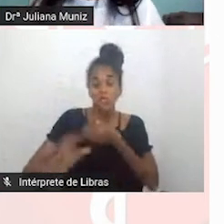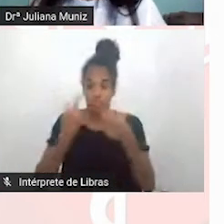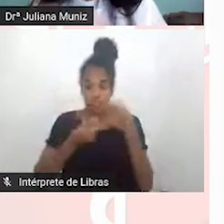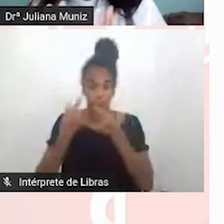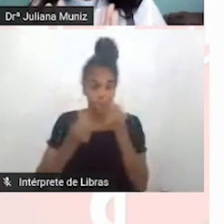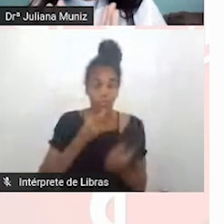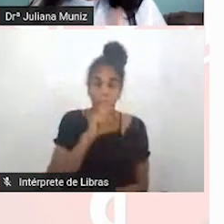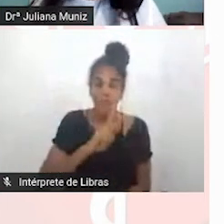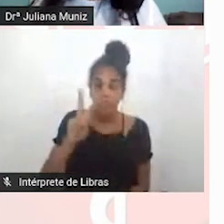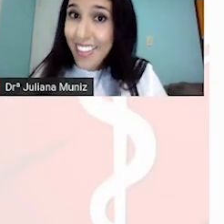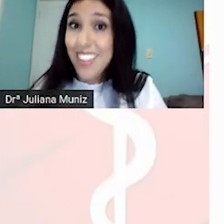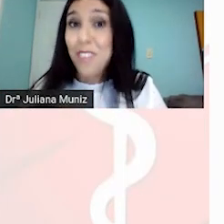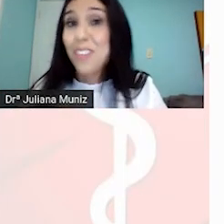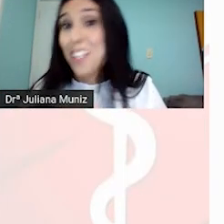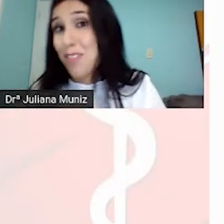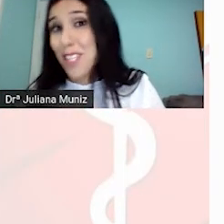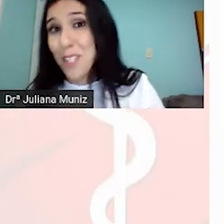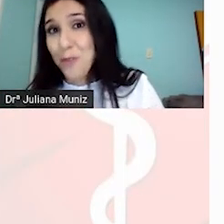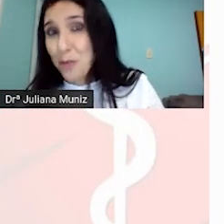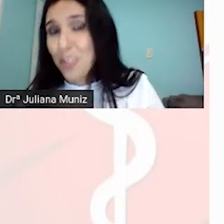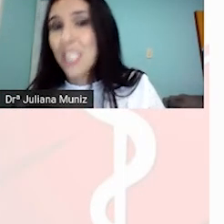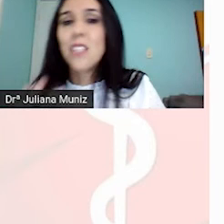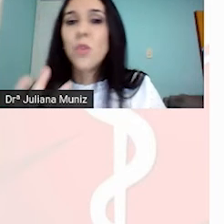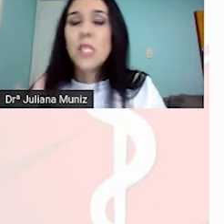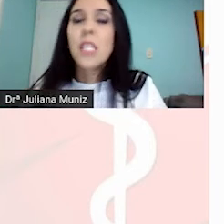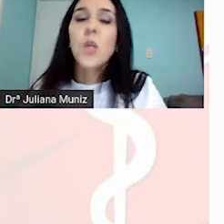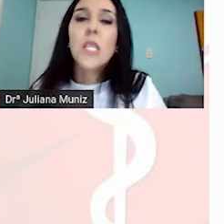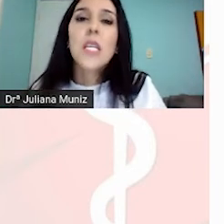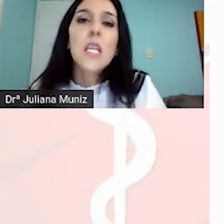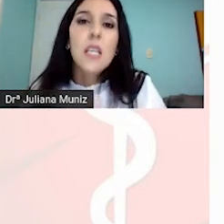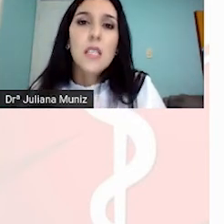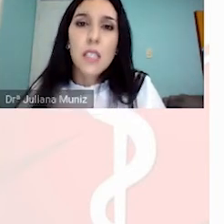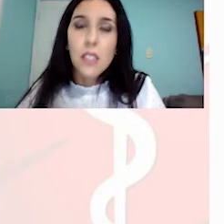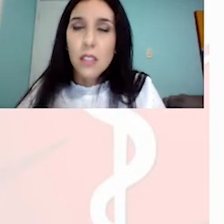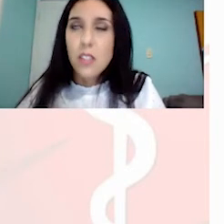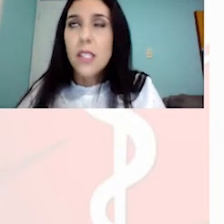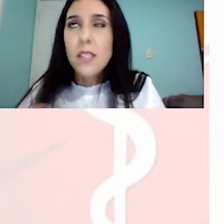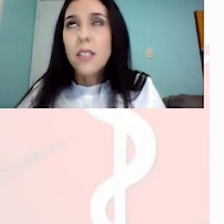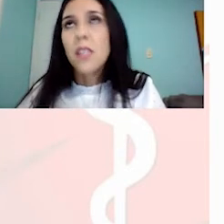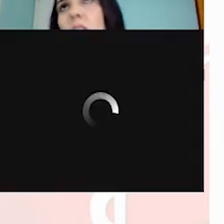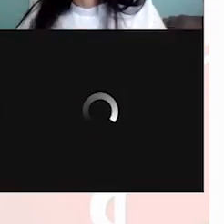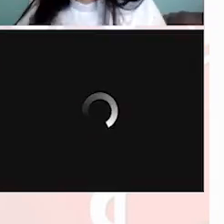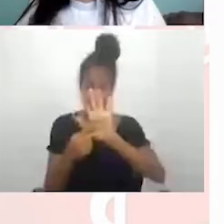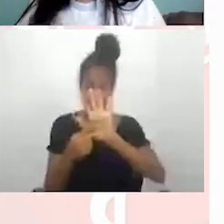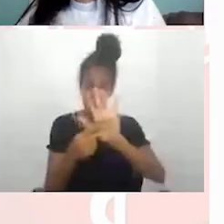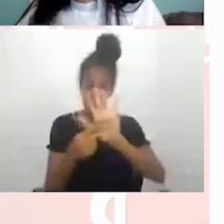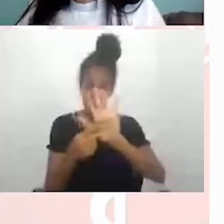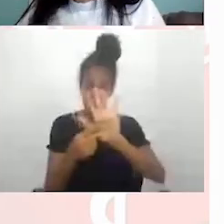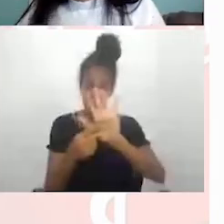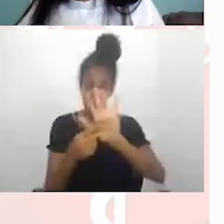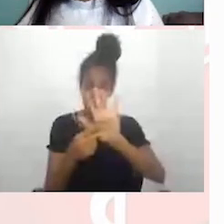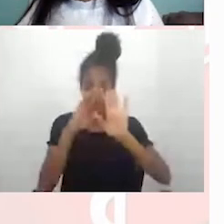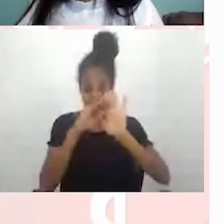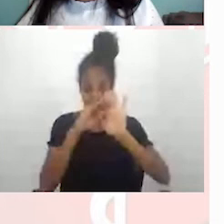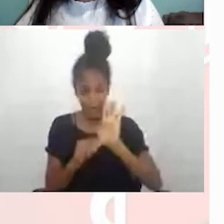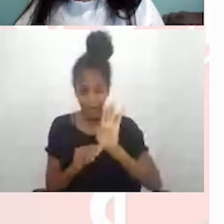só, vitamina D não tem evidência no Covid, lançou essa nota esclarecendo, né, isso, e